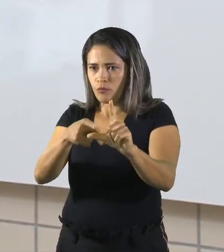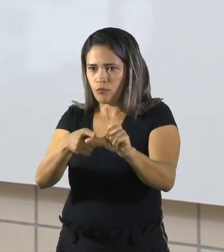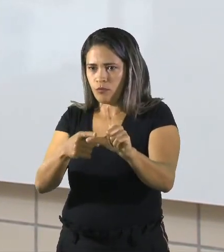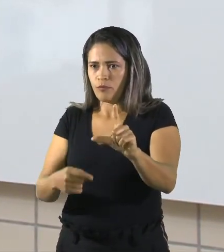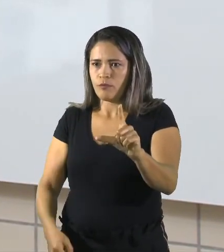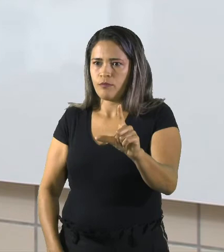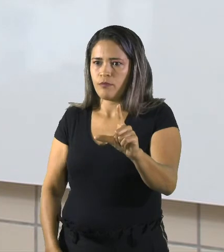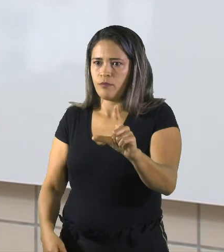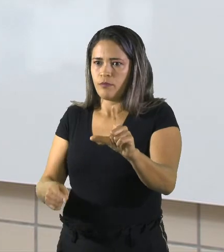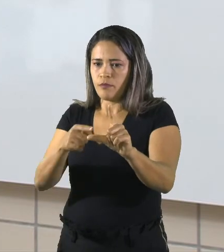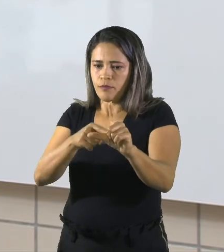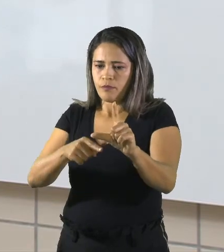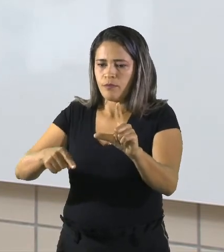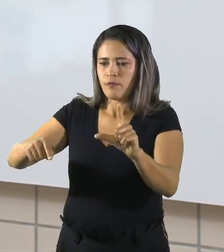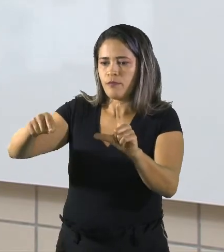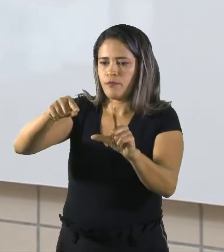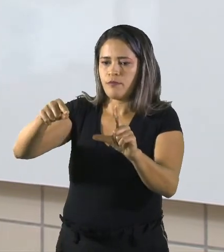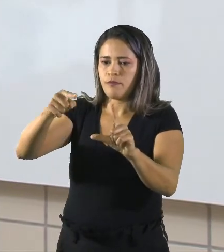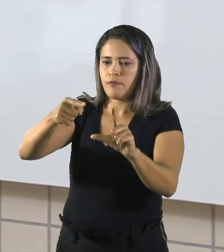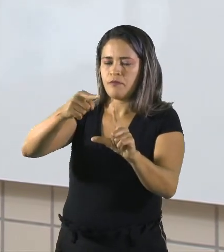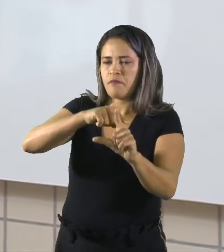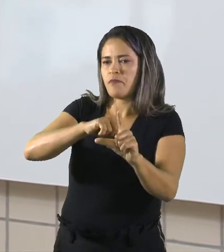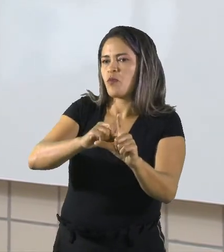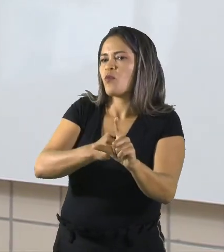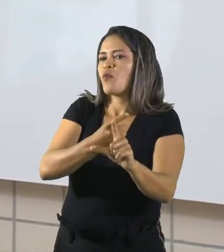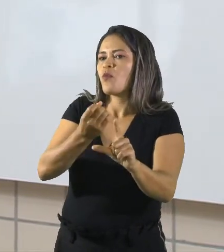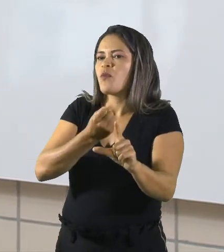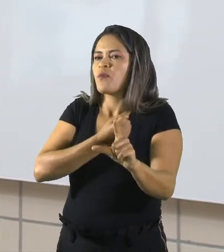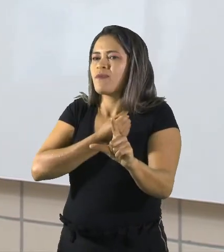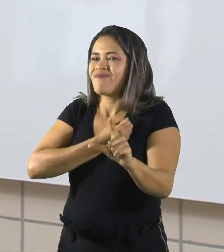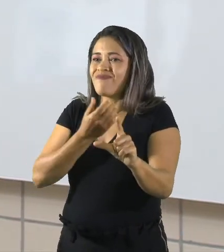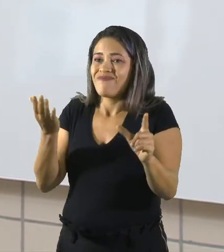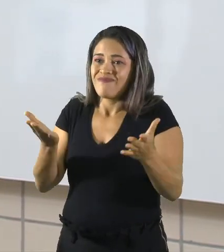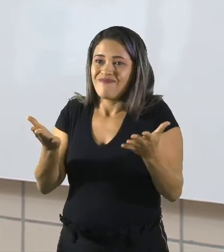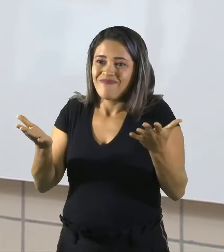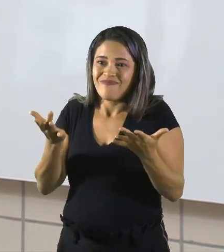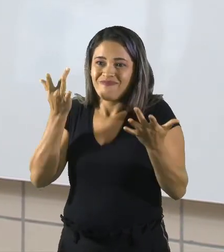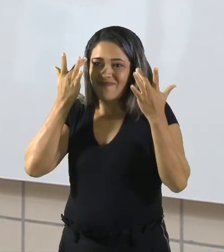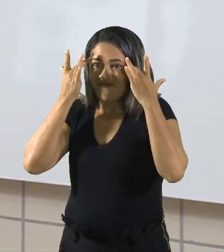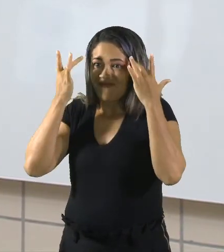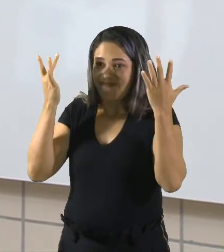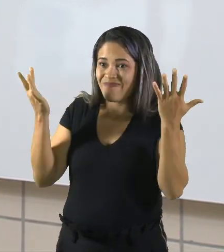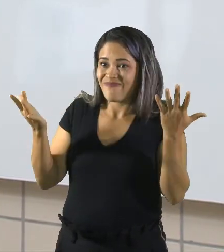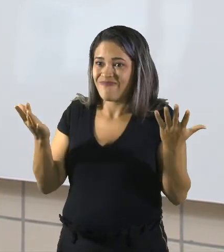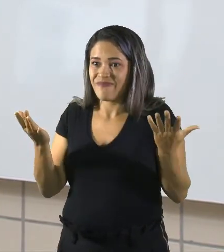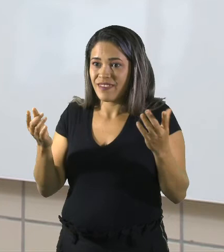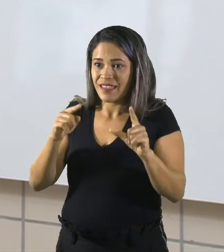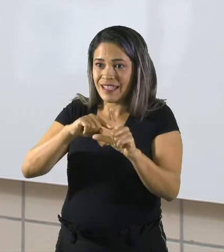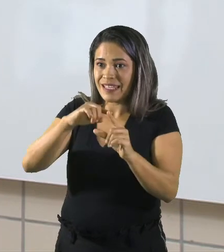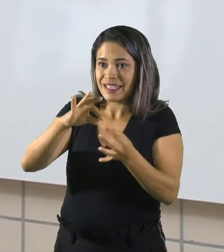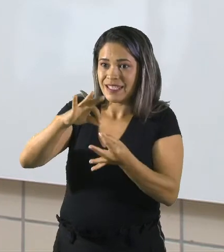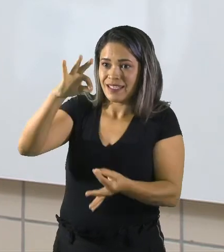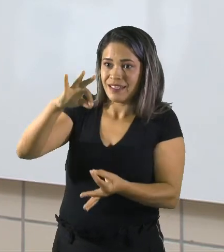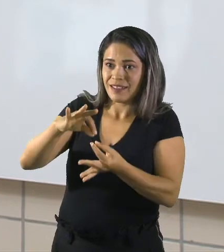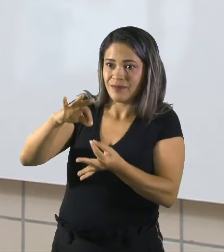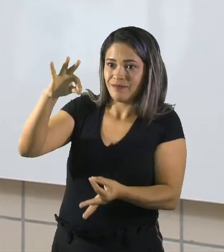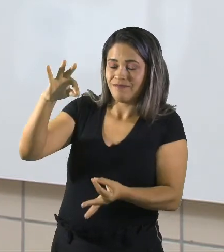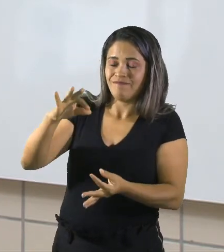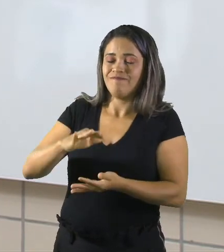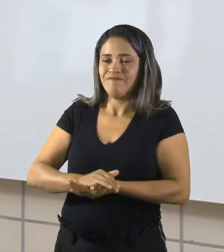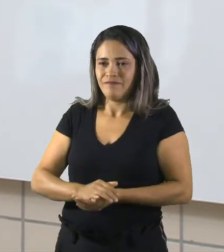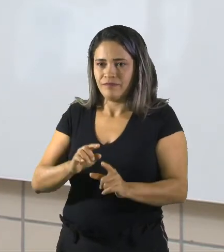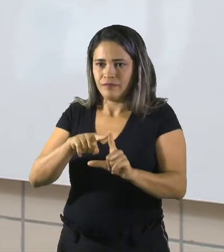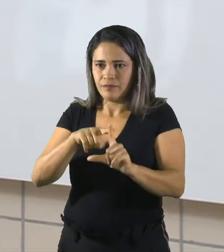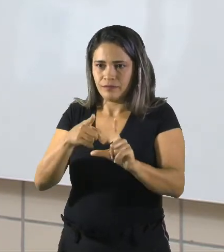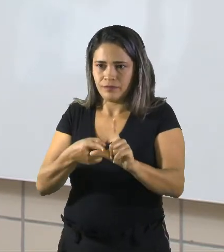e esse ângulo maior. E agora, como é que a gente vai fazer para identificar a medida desse ângulo, tá? E